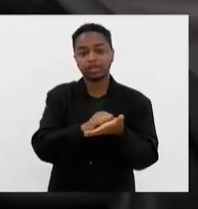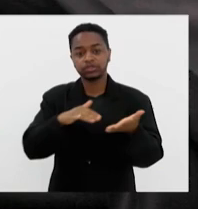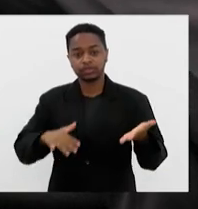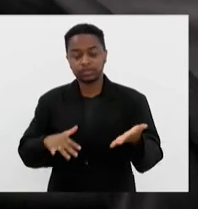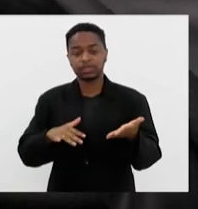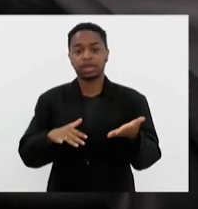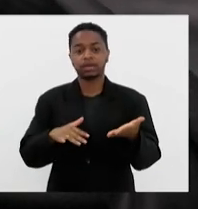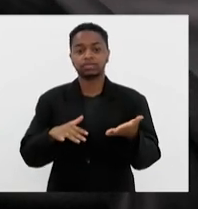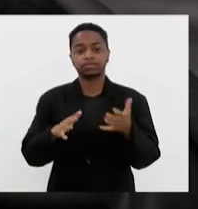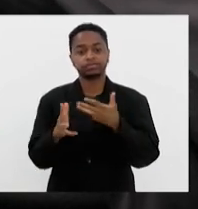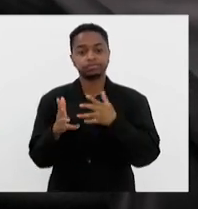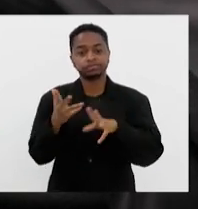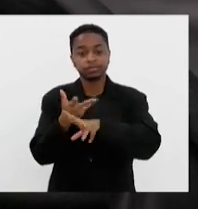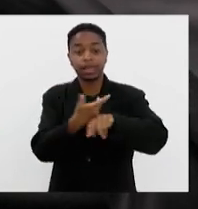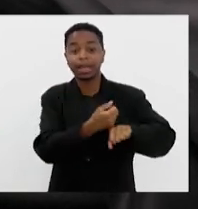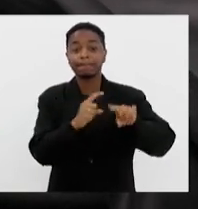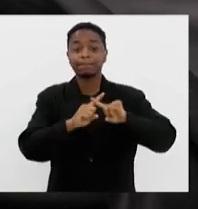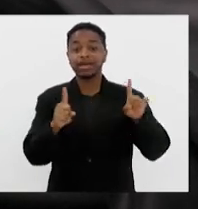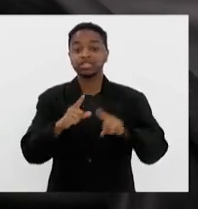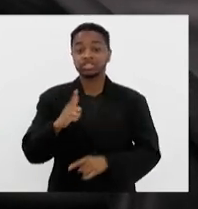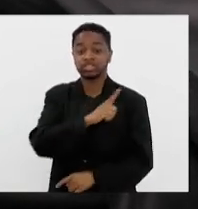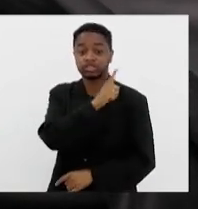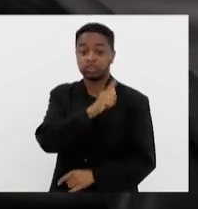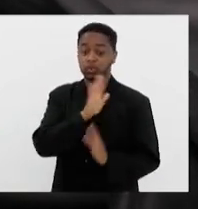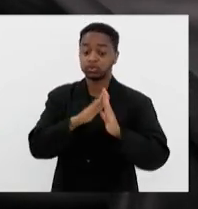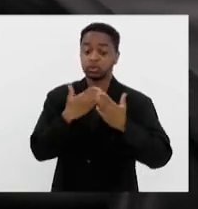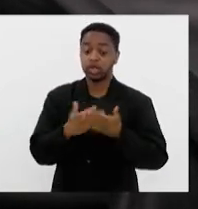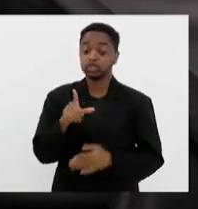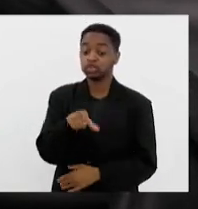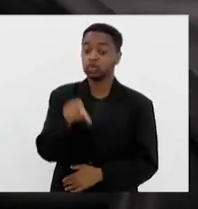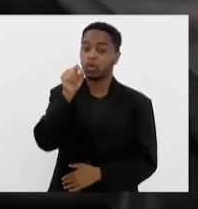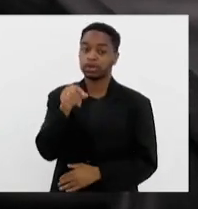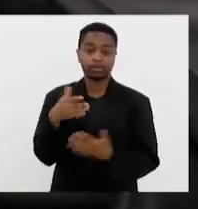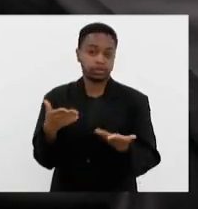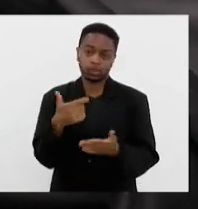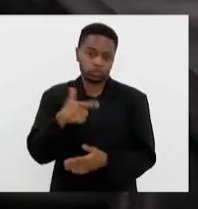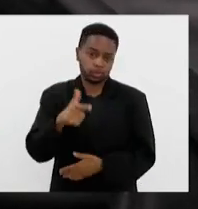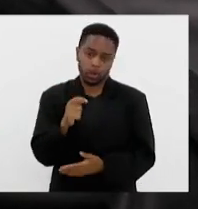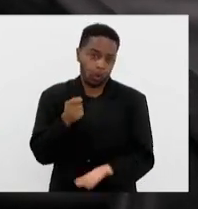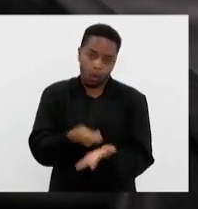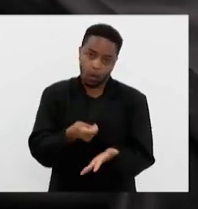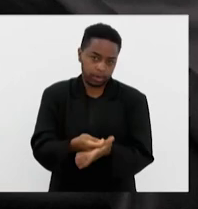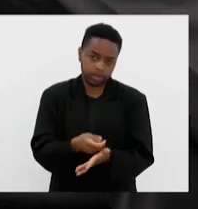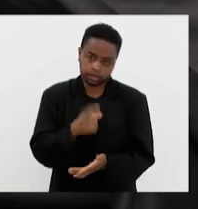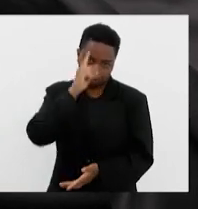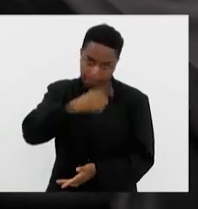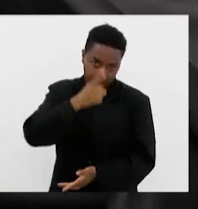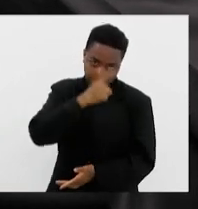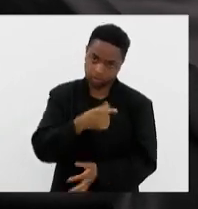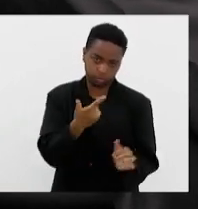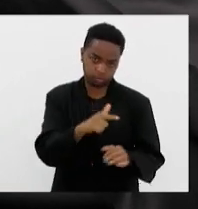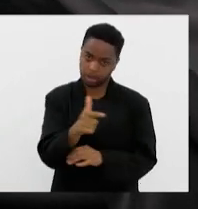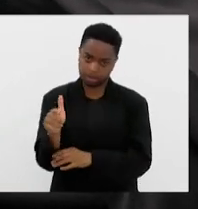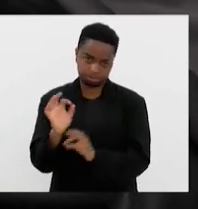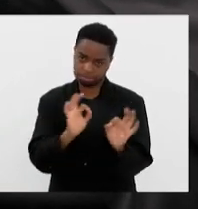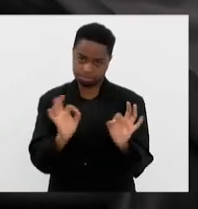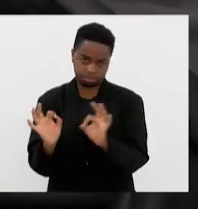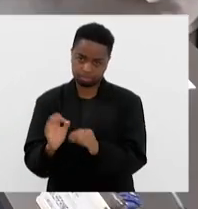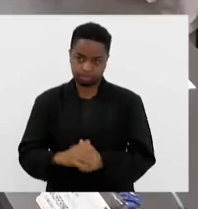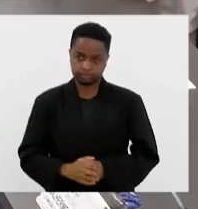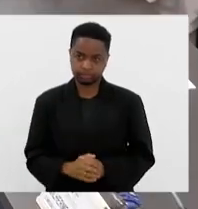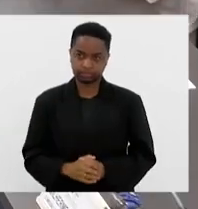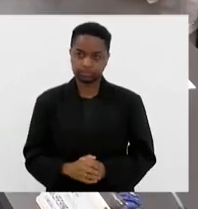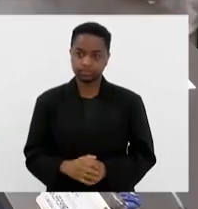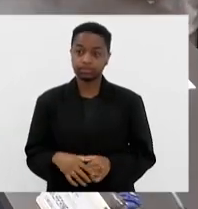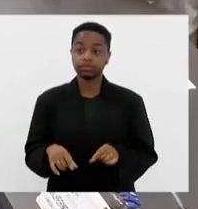a critério da gestão escolar. Então, está muito pouco impositiva. As emendas do deputado Macedo preservam